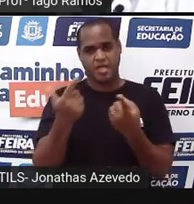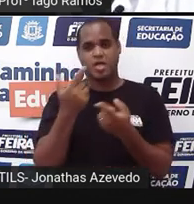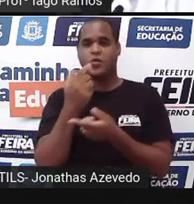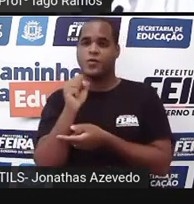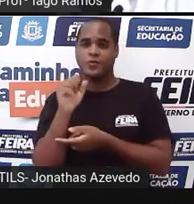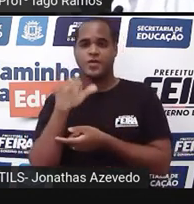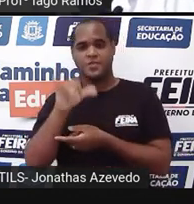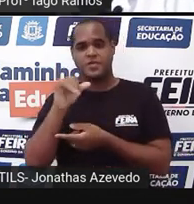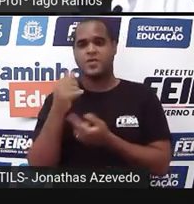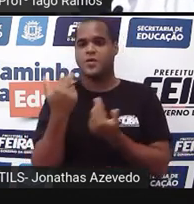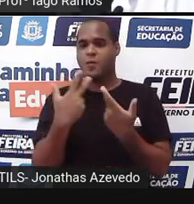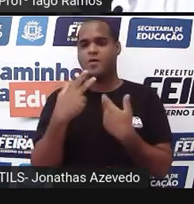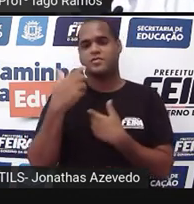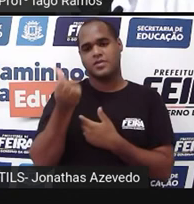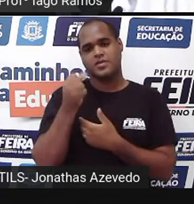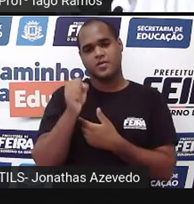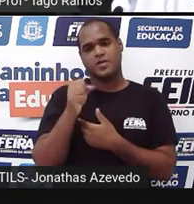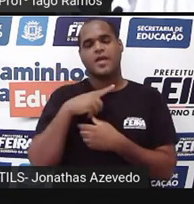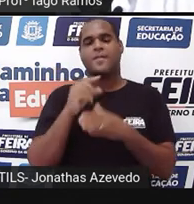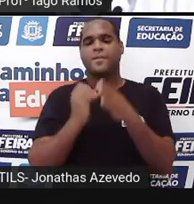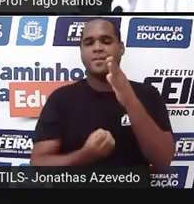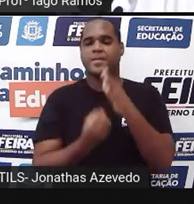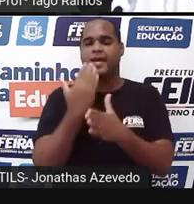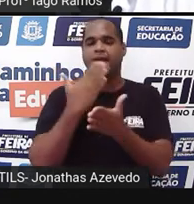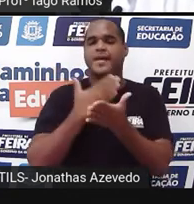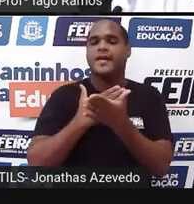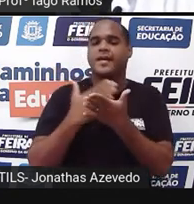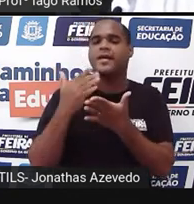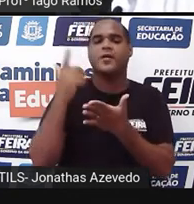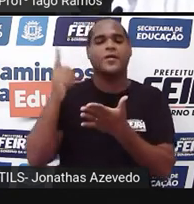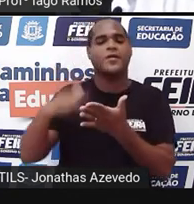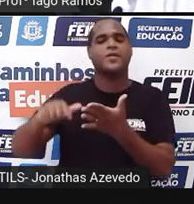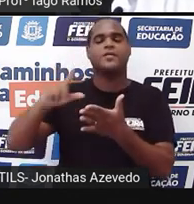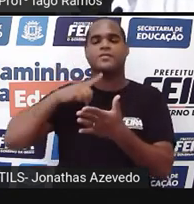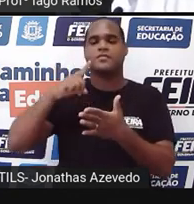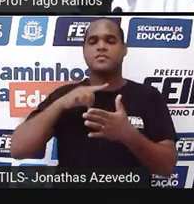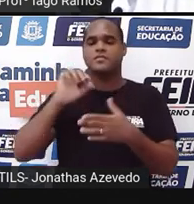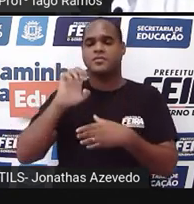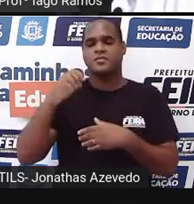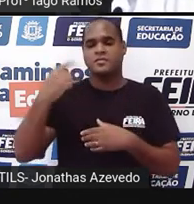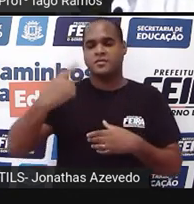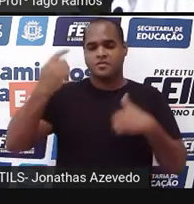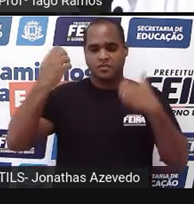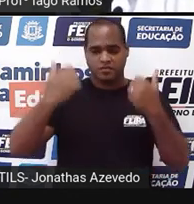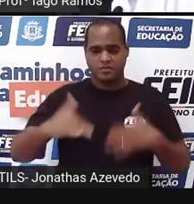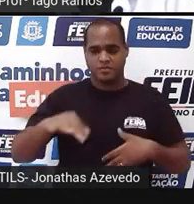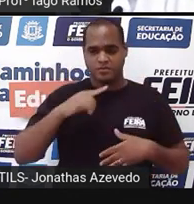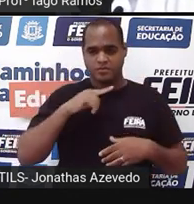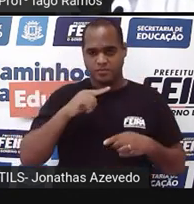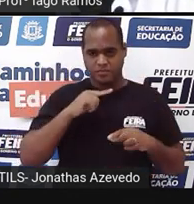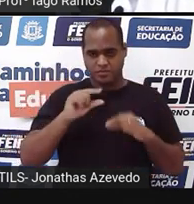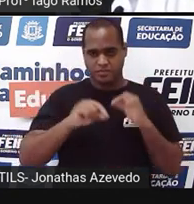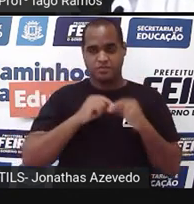eu digito ali na entrada e aparece a outra equação olha só que bacana